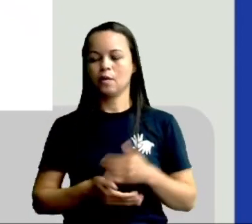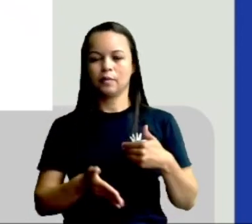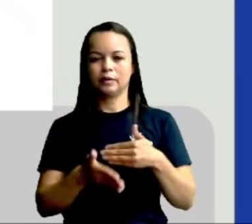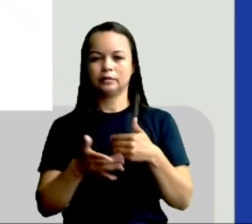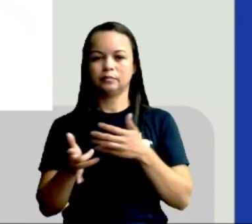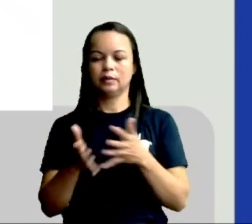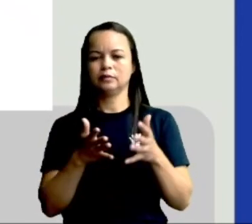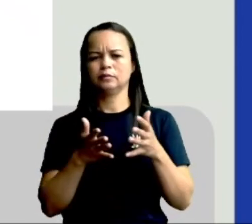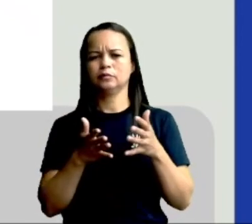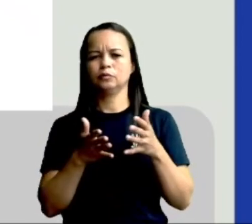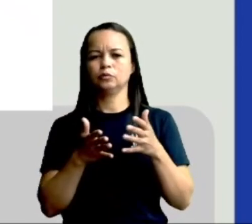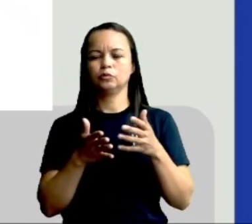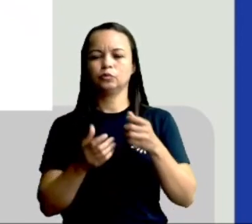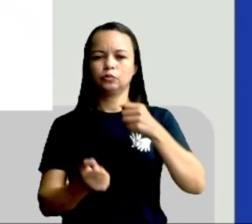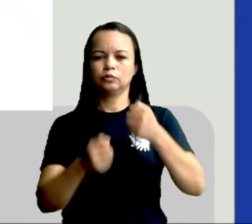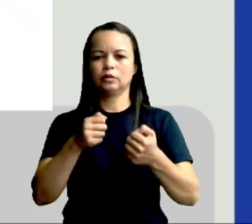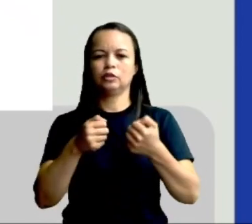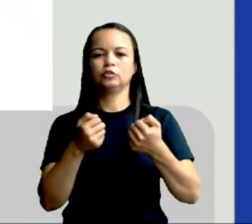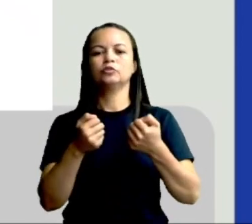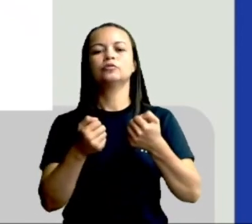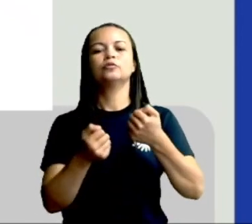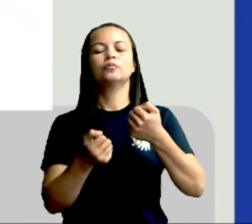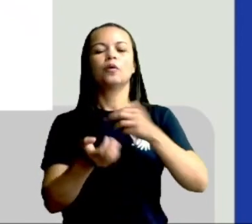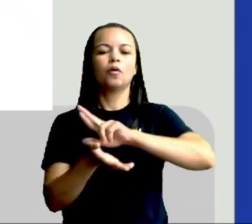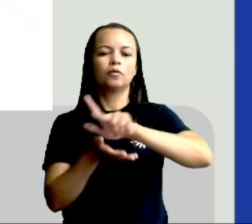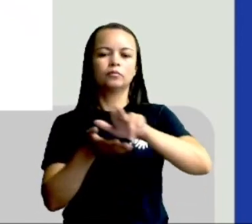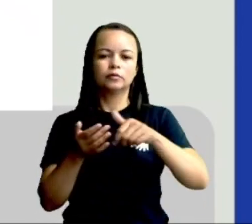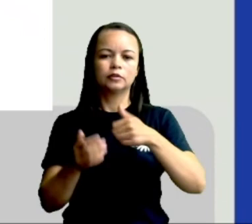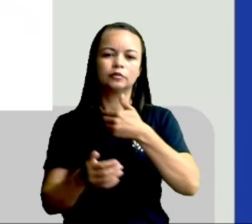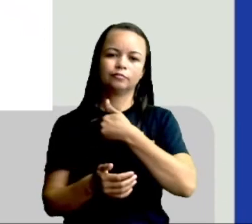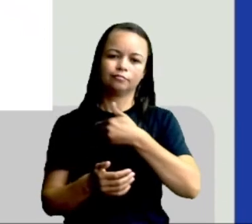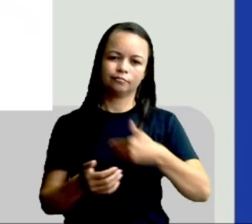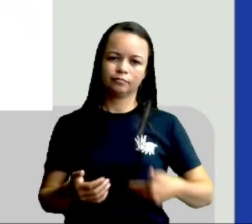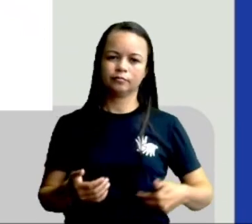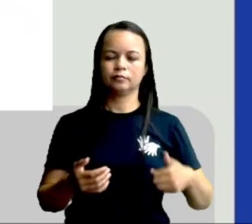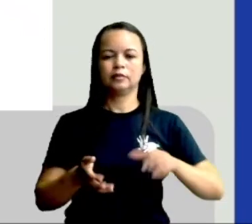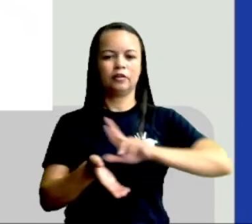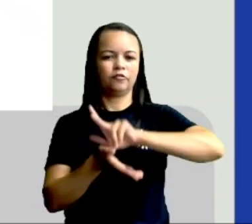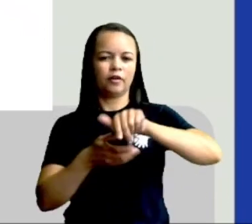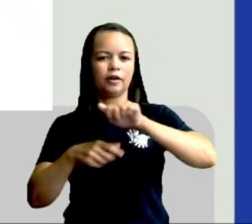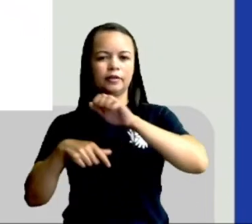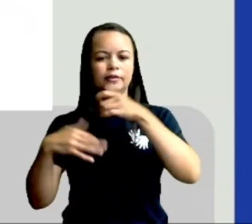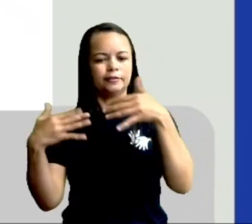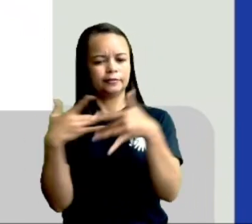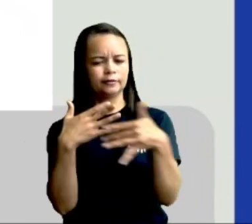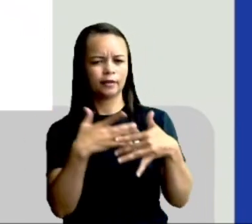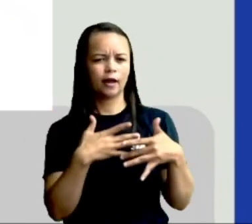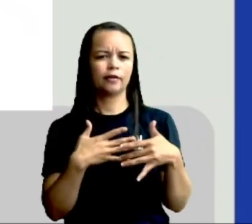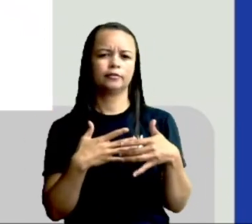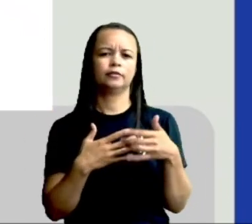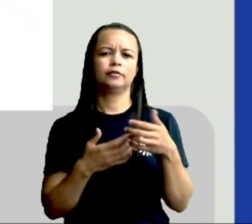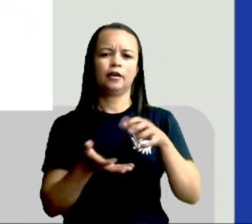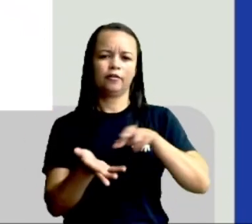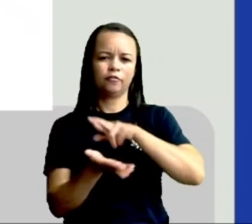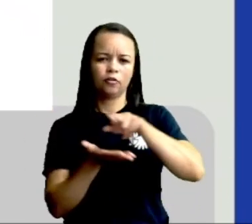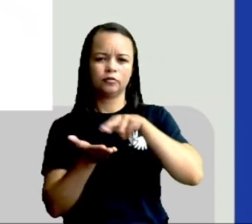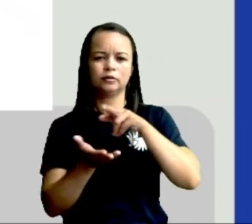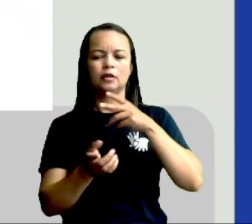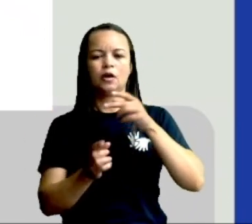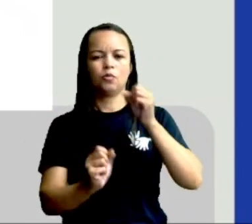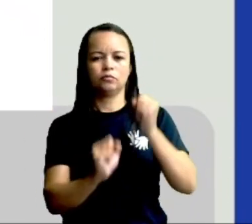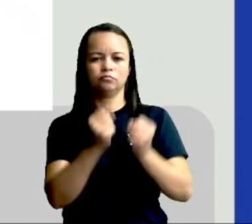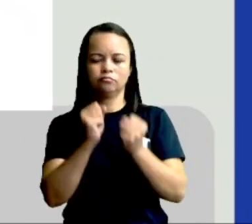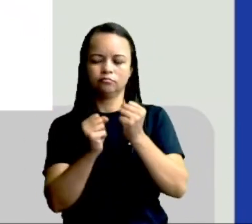quase que simultâneo do transporte público em várias cidades, que é a Revolução Industrial. Depois veio carruagens de